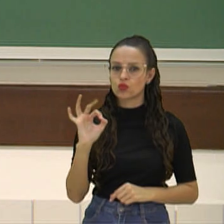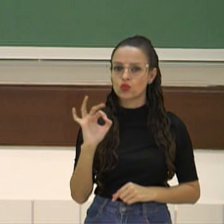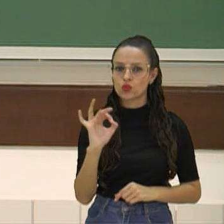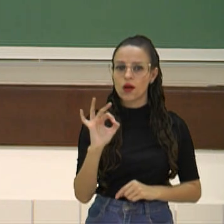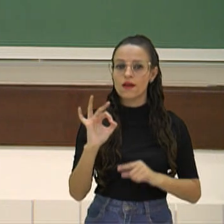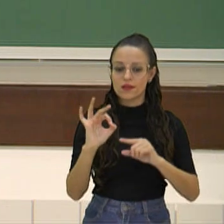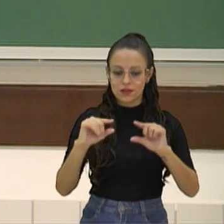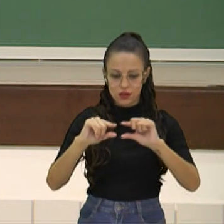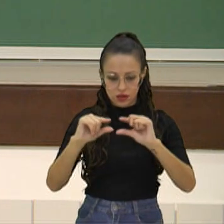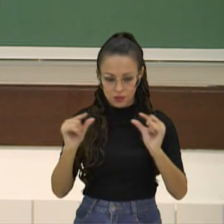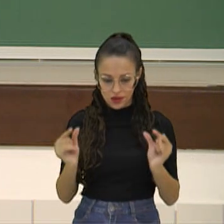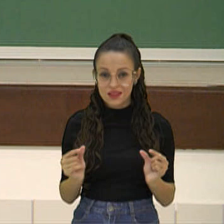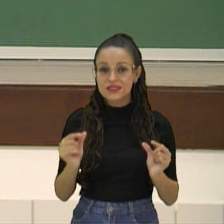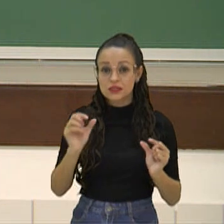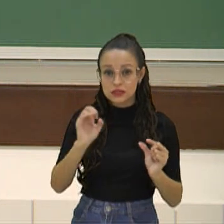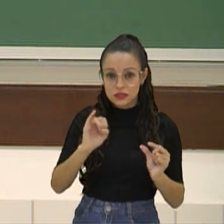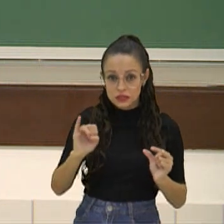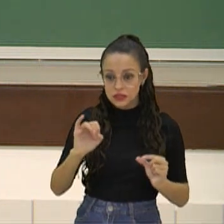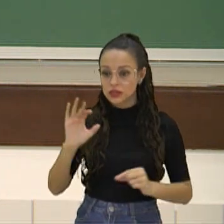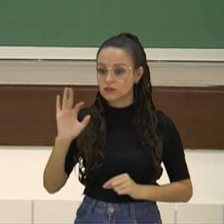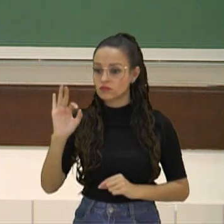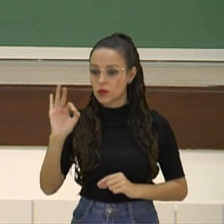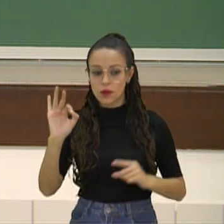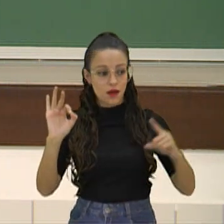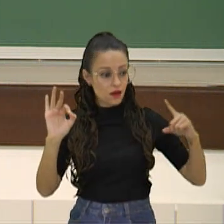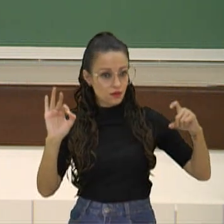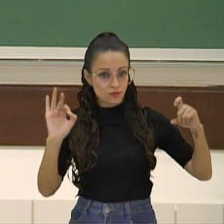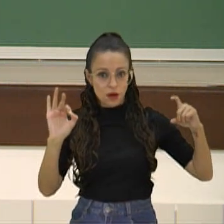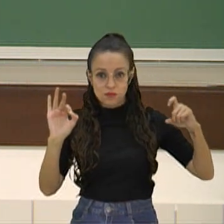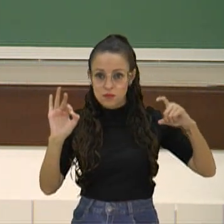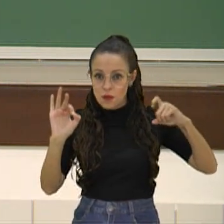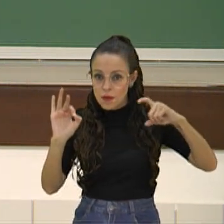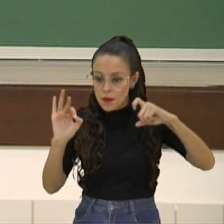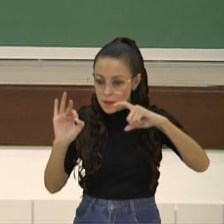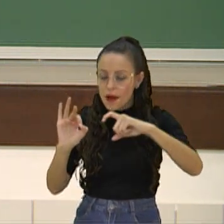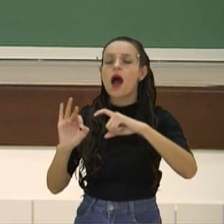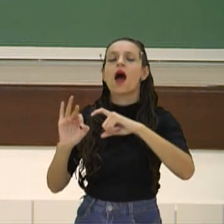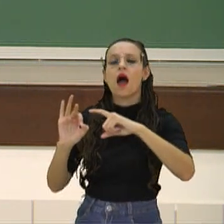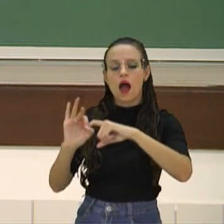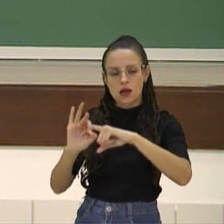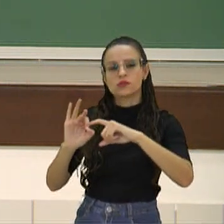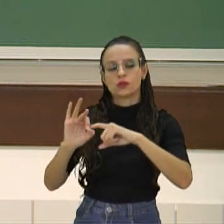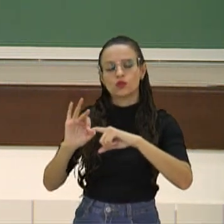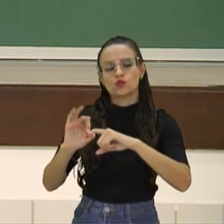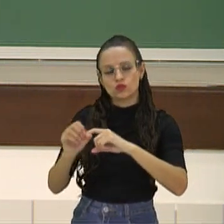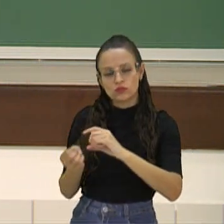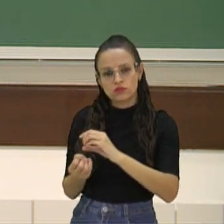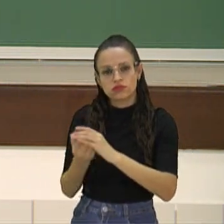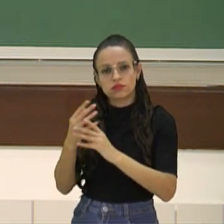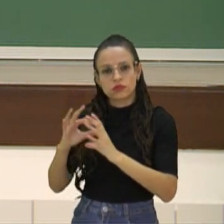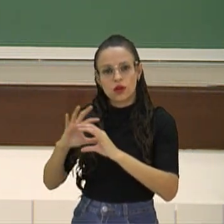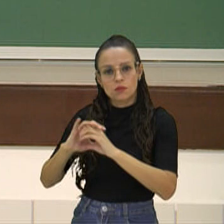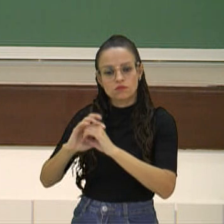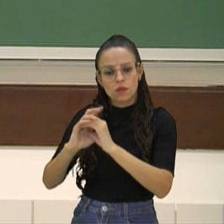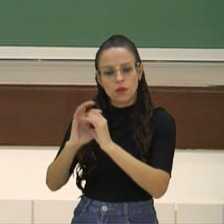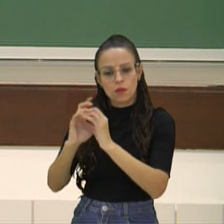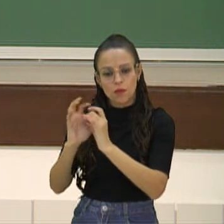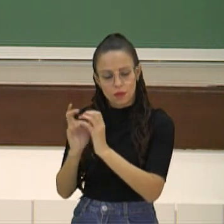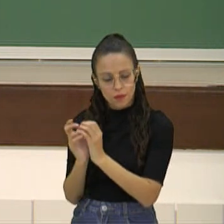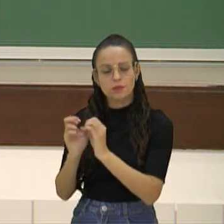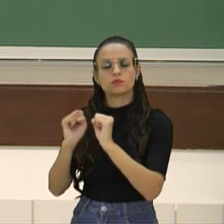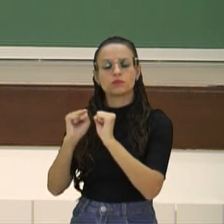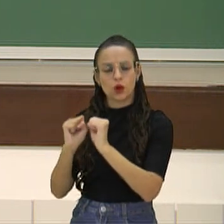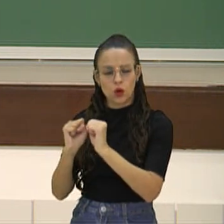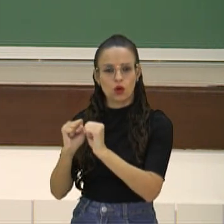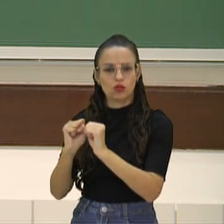se caso encontre lá um espermatozoide na reprodução, ele pode, né, vir a ser